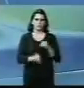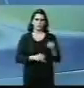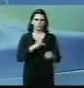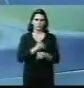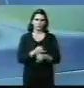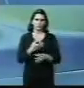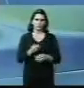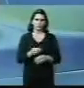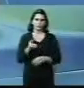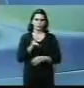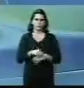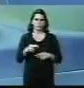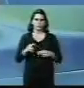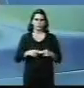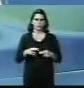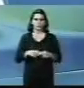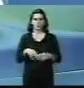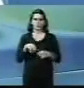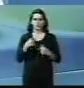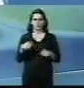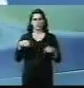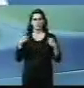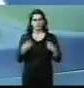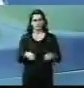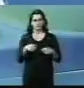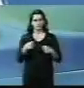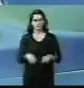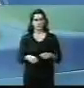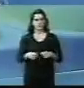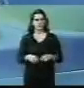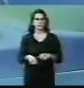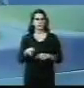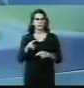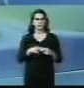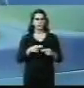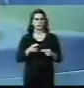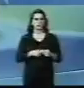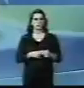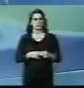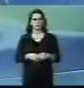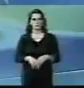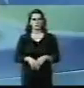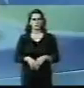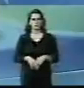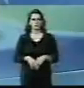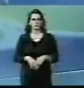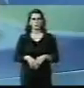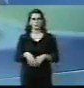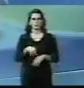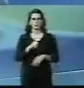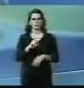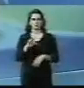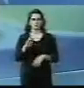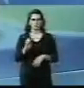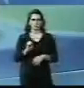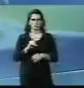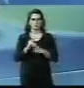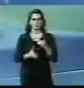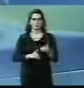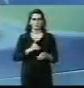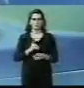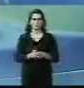utilizado. Solução, realmente é necessário a utilização dessa quantidade, né, de sites dinâmicos na